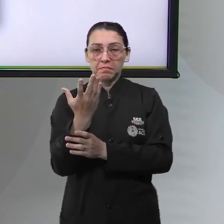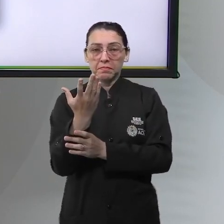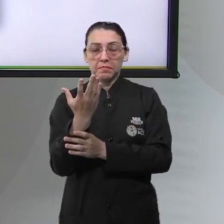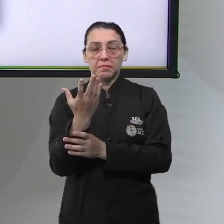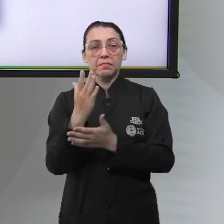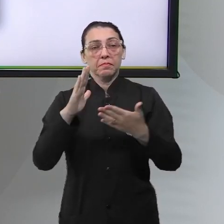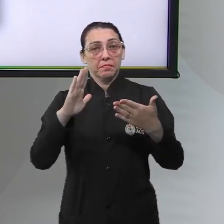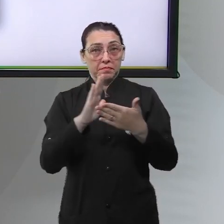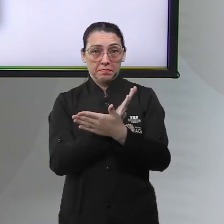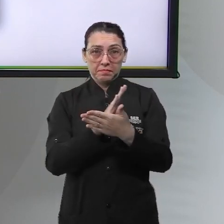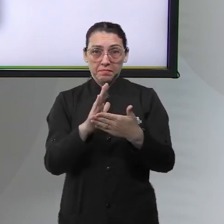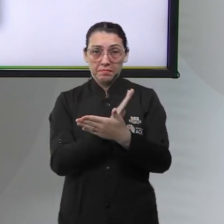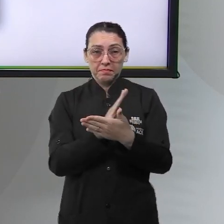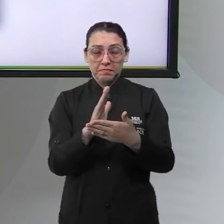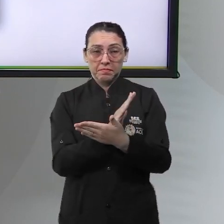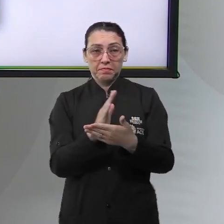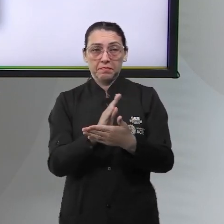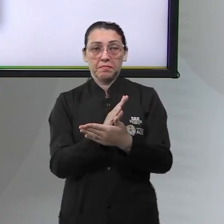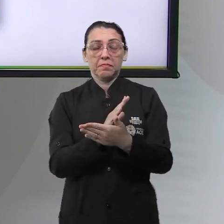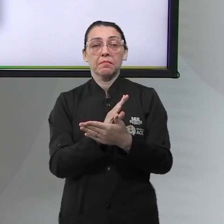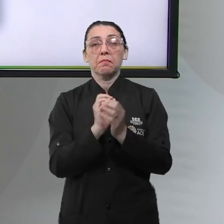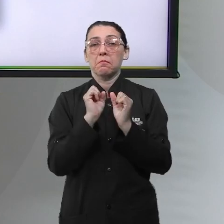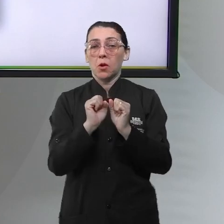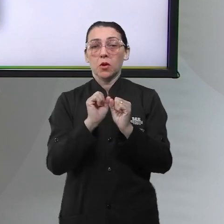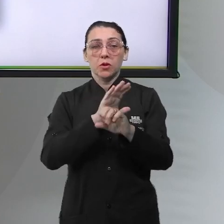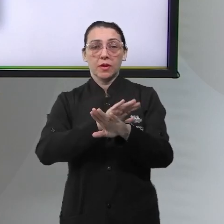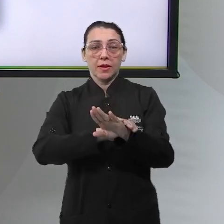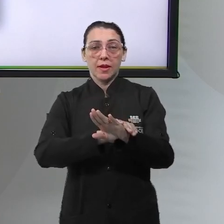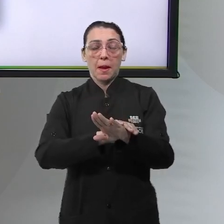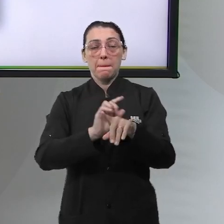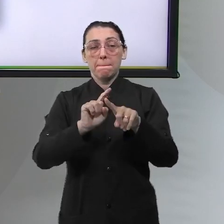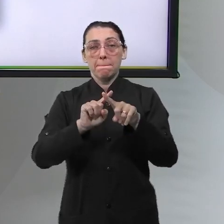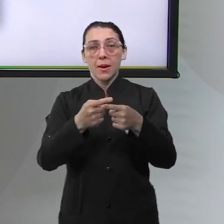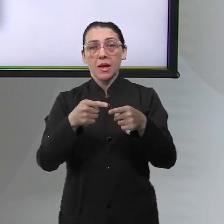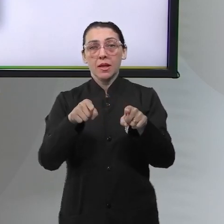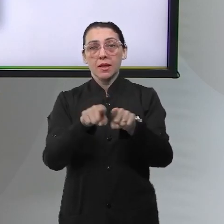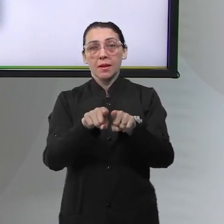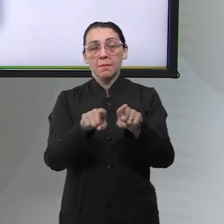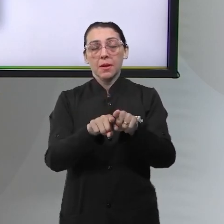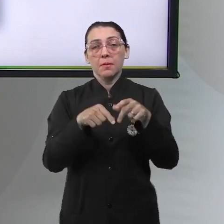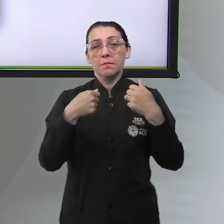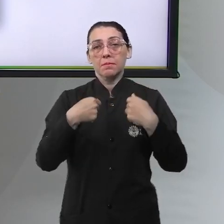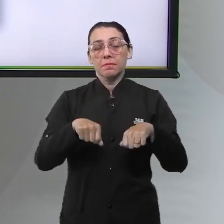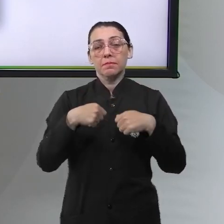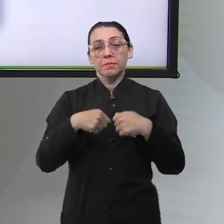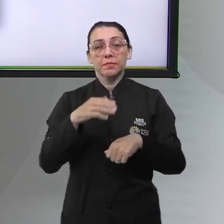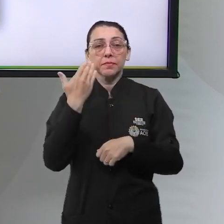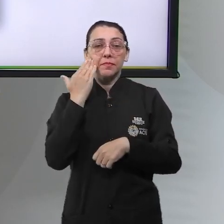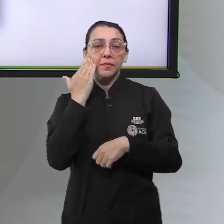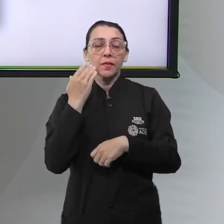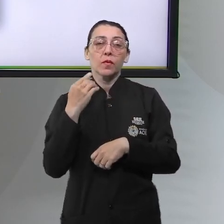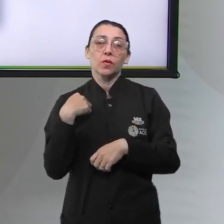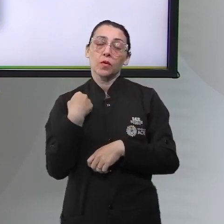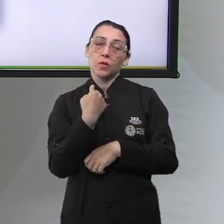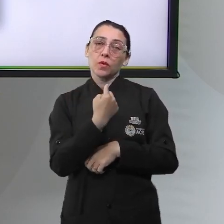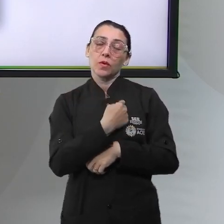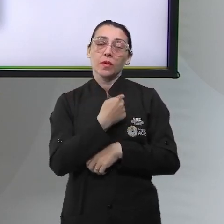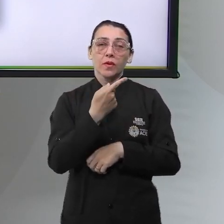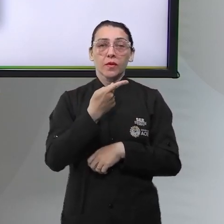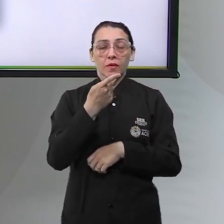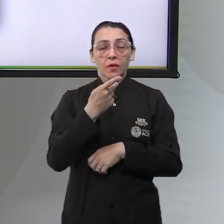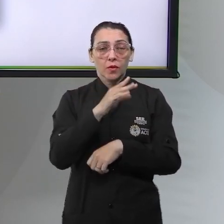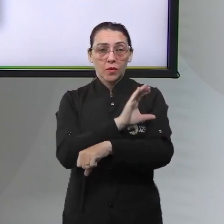existencialidade, é algo que, no caso, é concreto. E também precisamos levar em consideração que, como nós estamos tratando